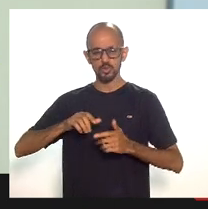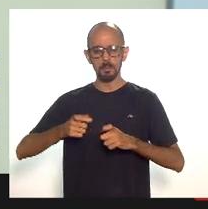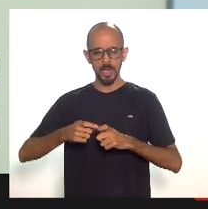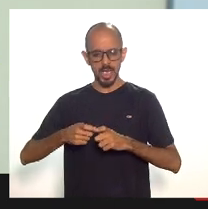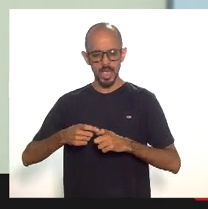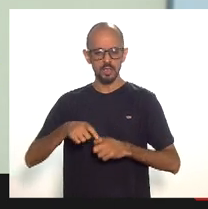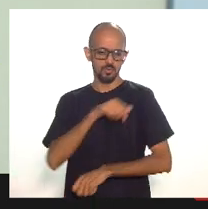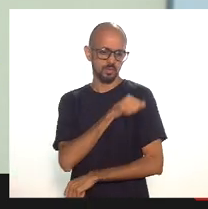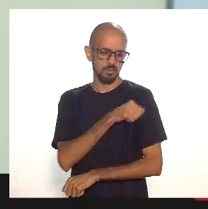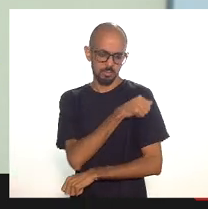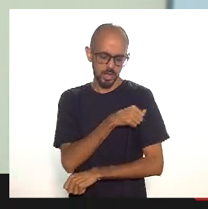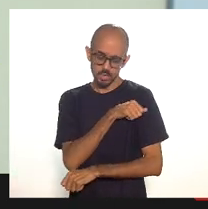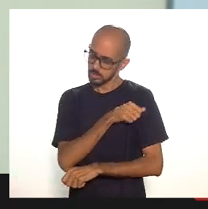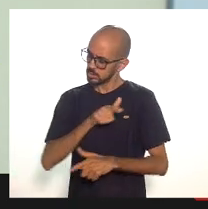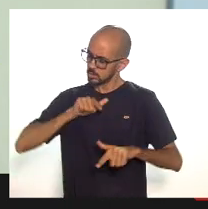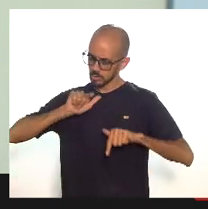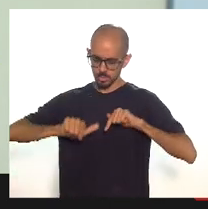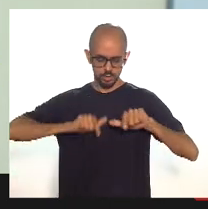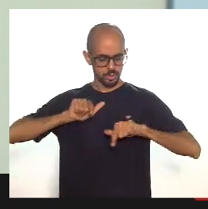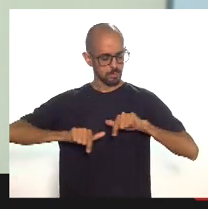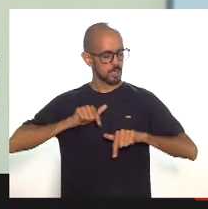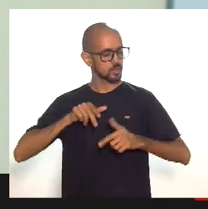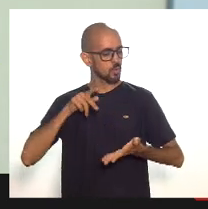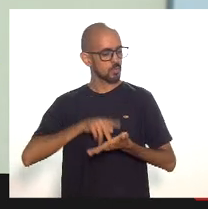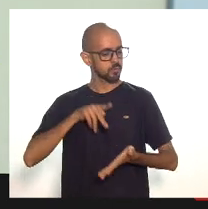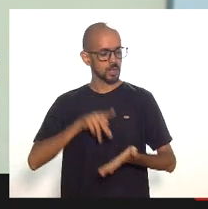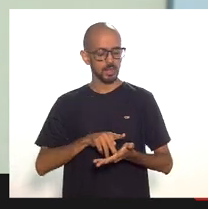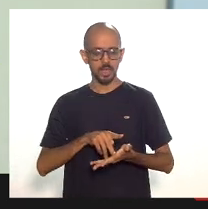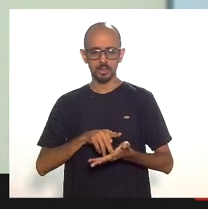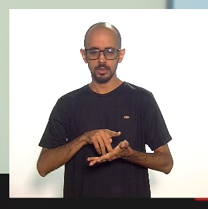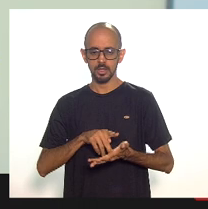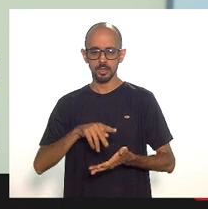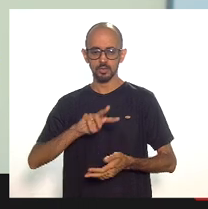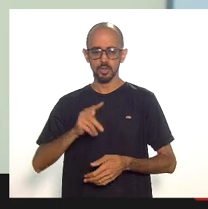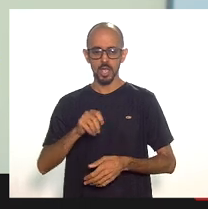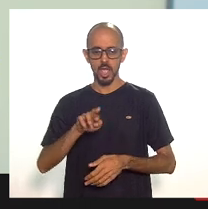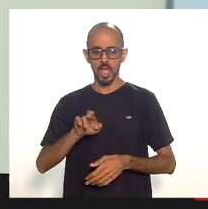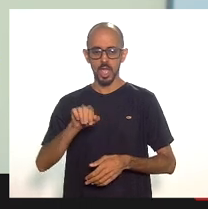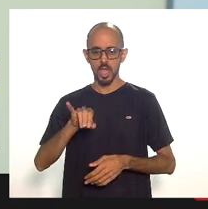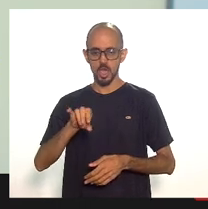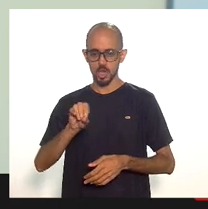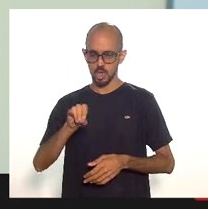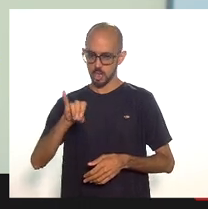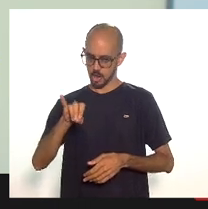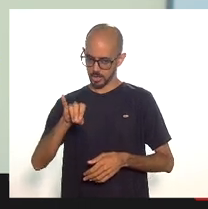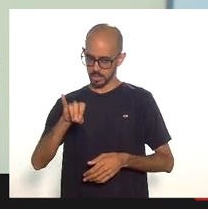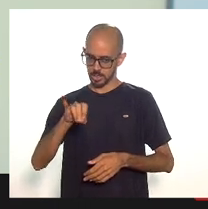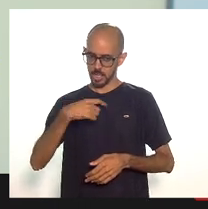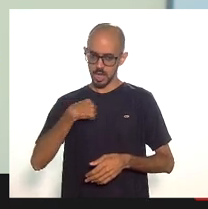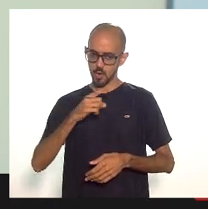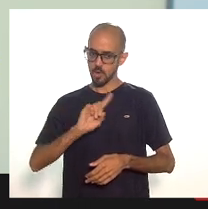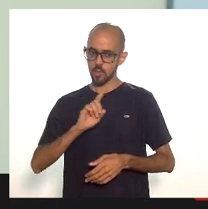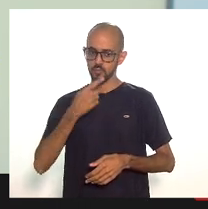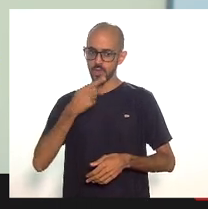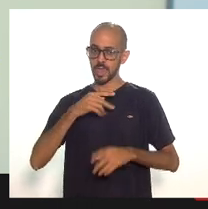eles estão trabalhando como verdadeiros heróis. Eu não falei que